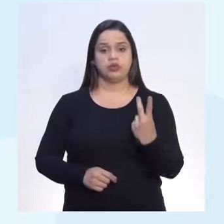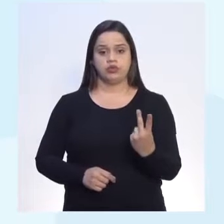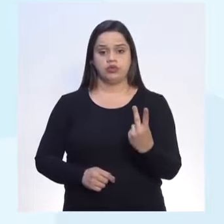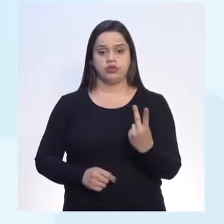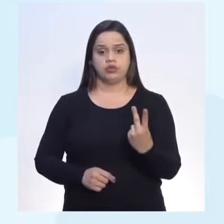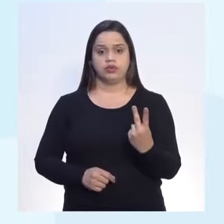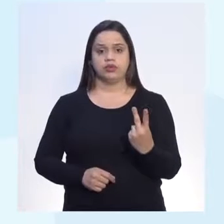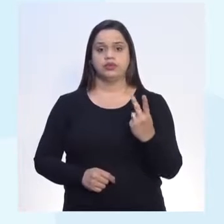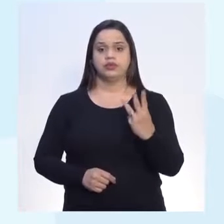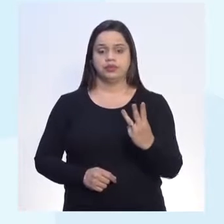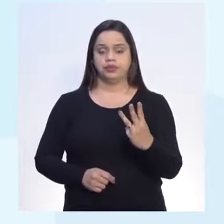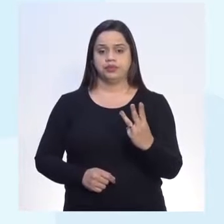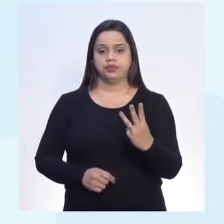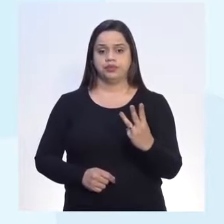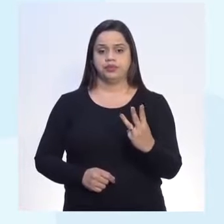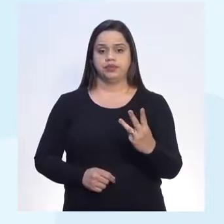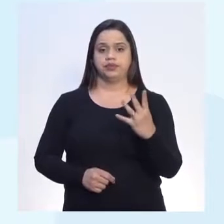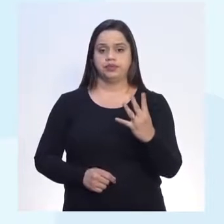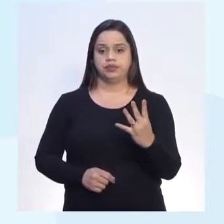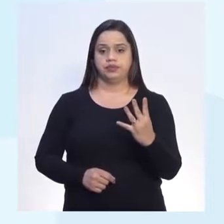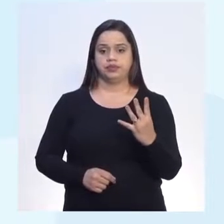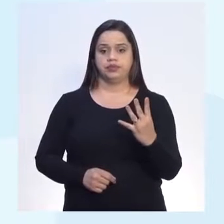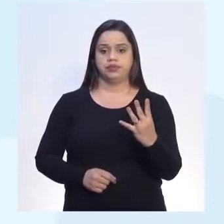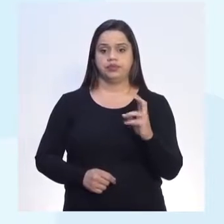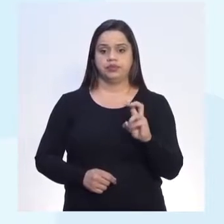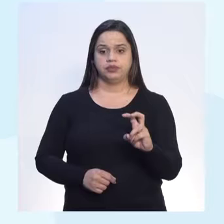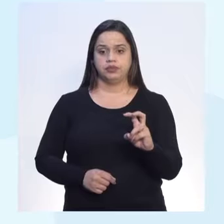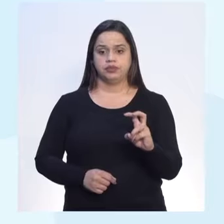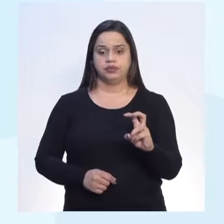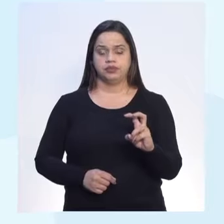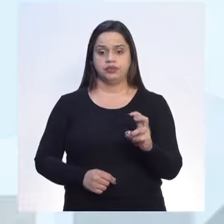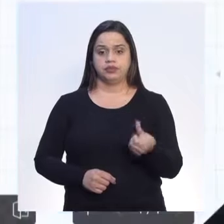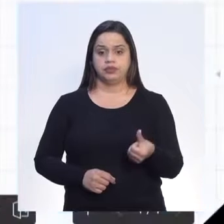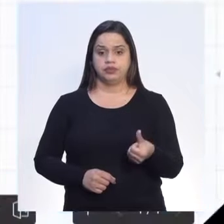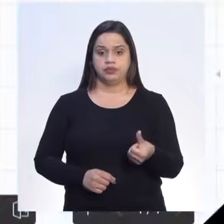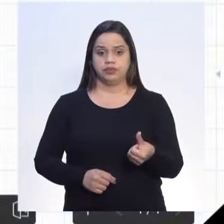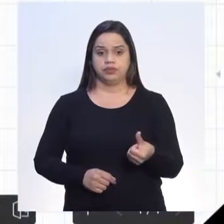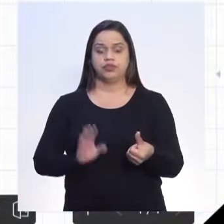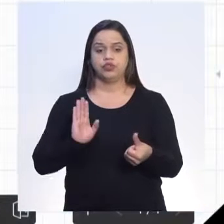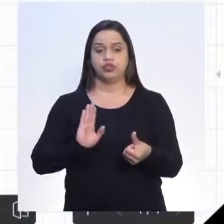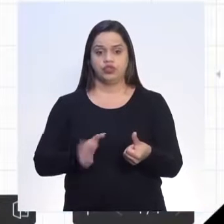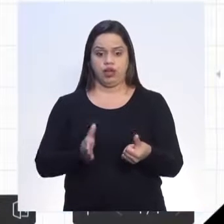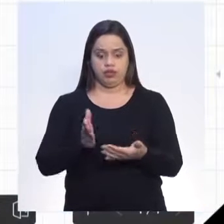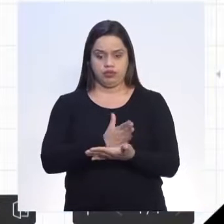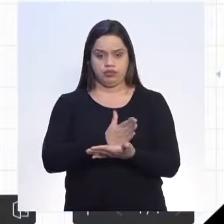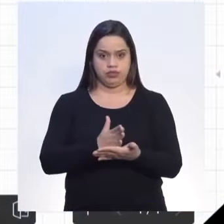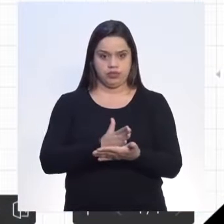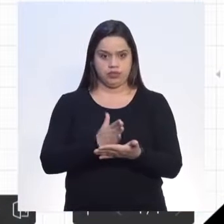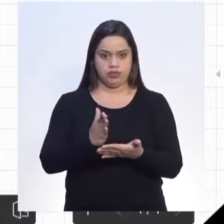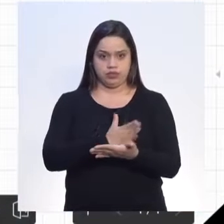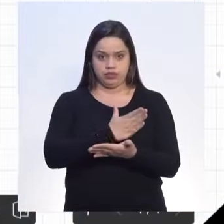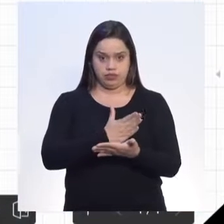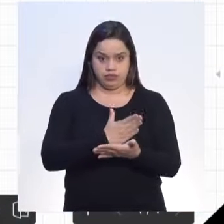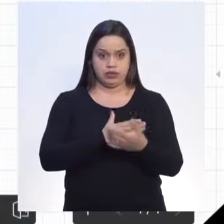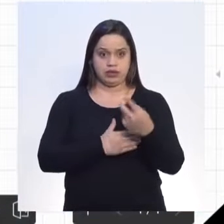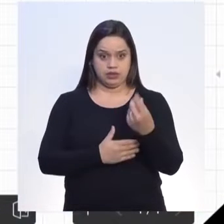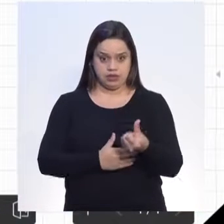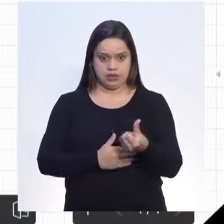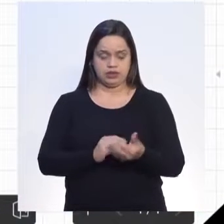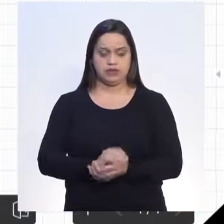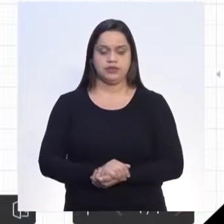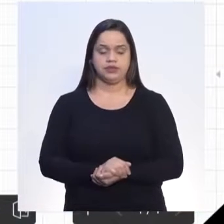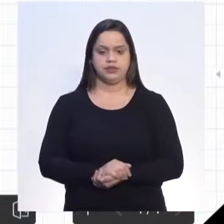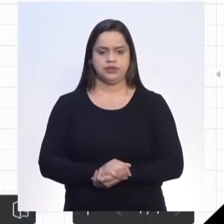2, 3, 4, 5, 6 partes aqui do meu inteiro, ok?